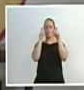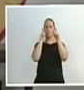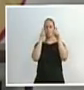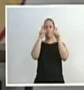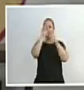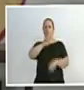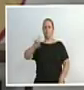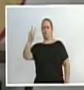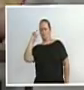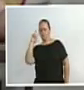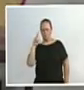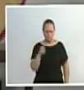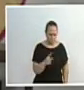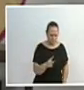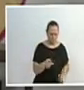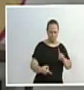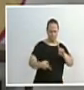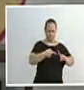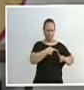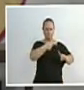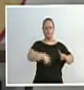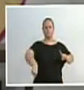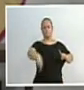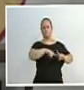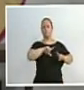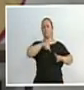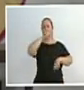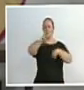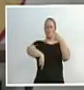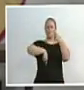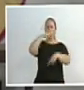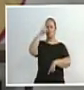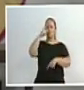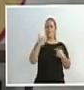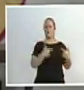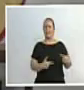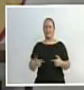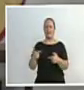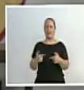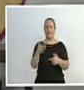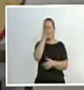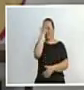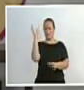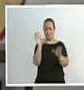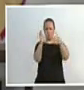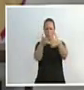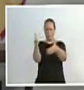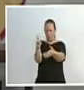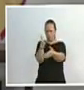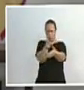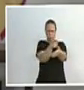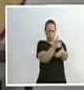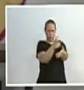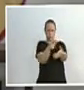nós temos as guerras, as estupidez das guerras, as revoluções, os genocídios, as bombas atômicas,